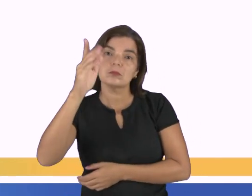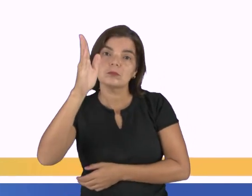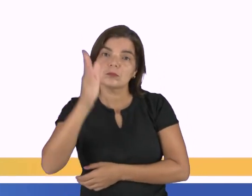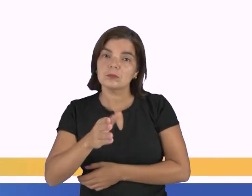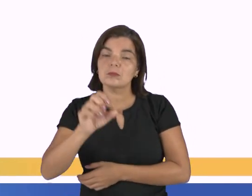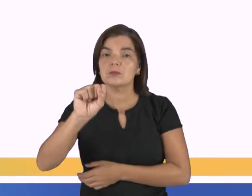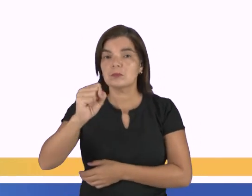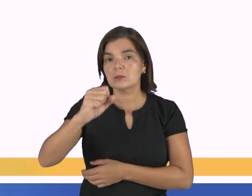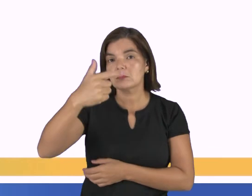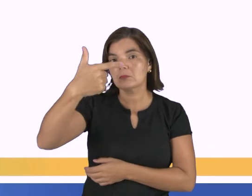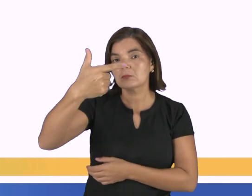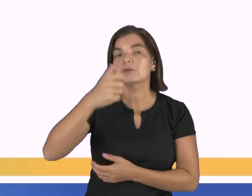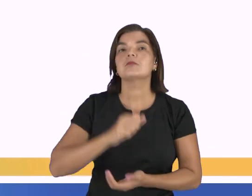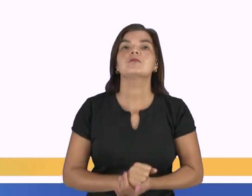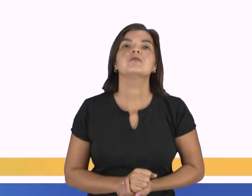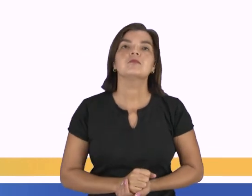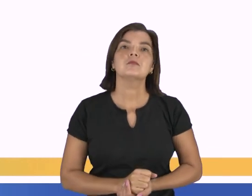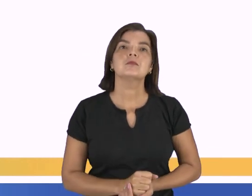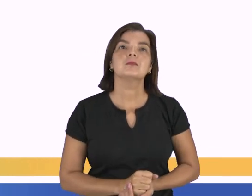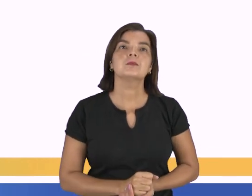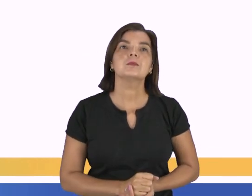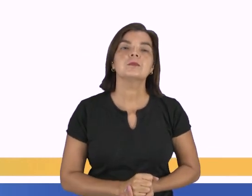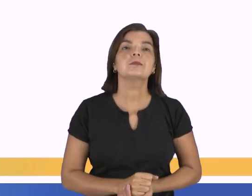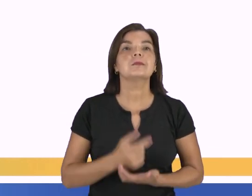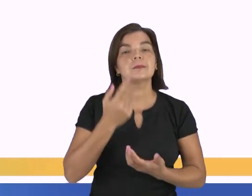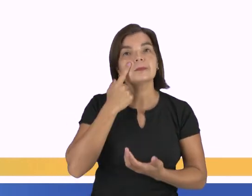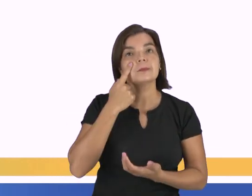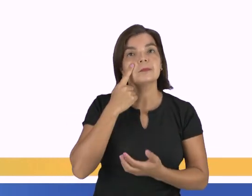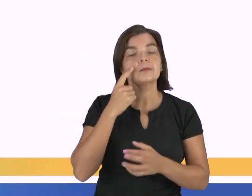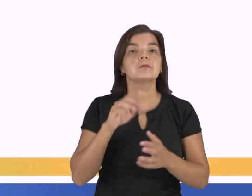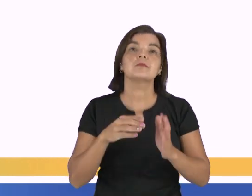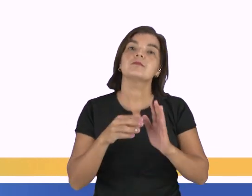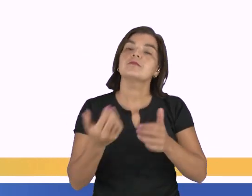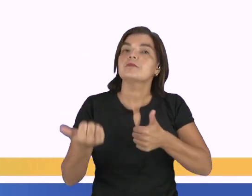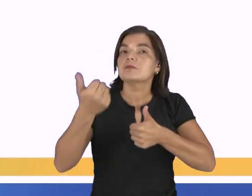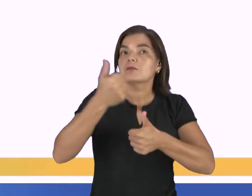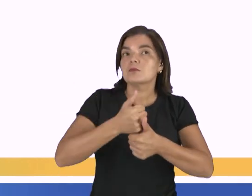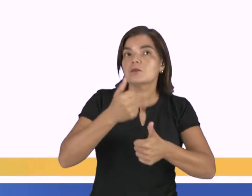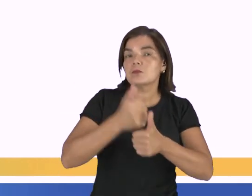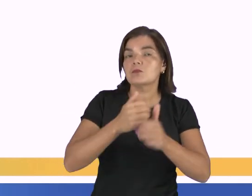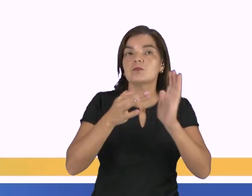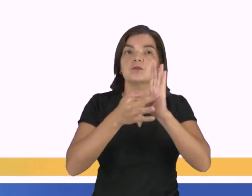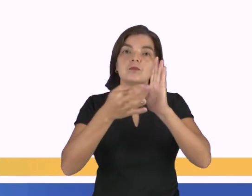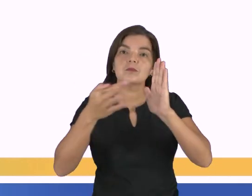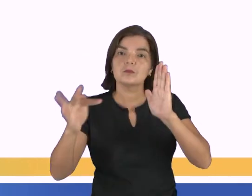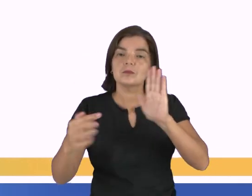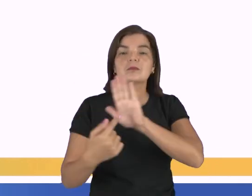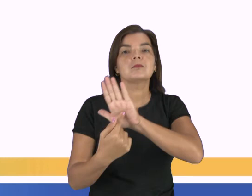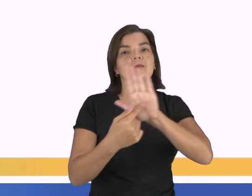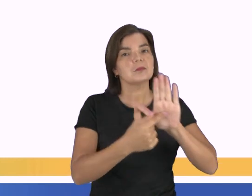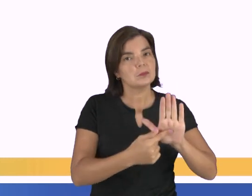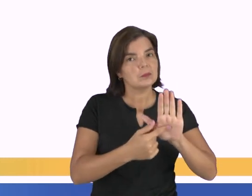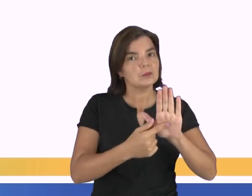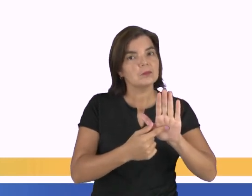com a densidade de 10 a 3. Essa daí você faz substituindo a equação que foi mostrada